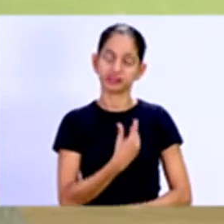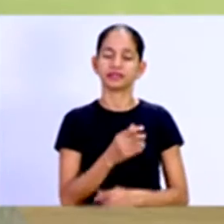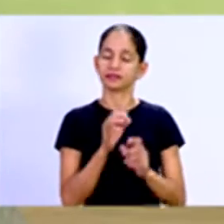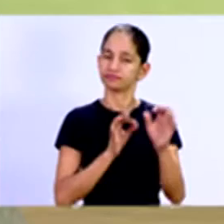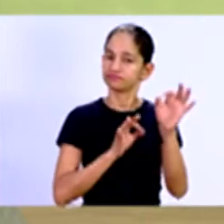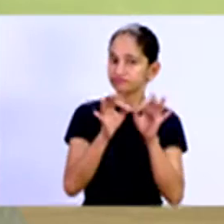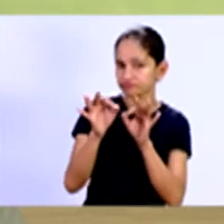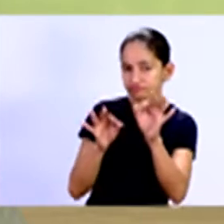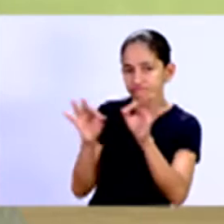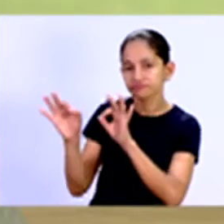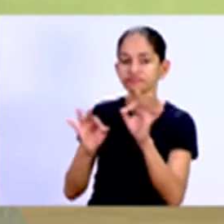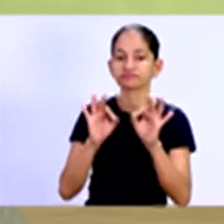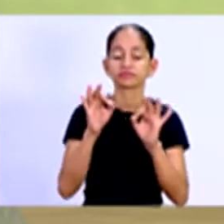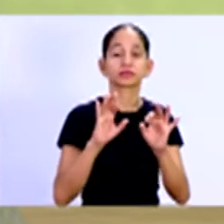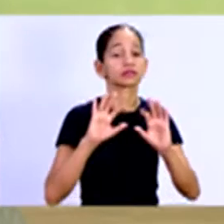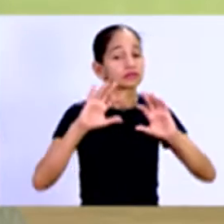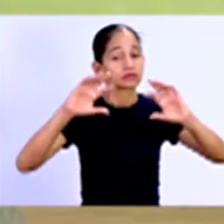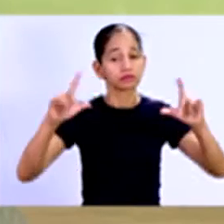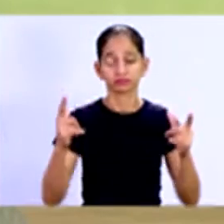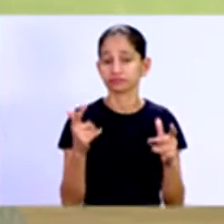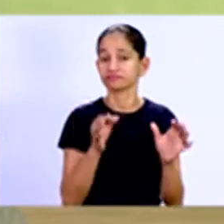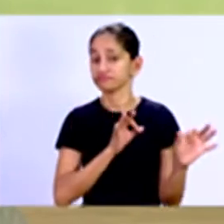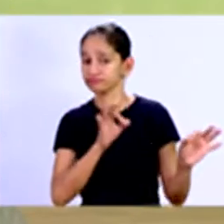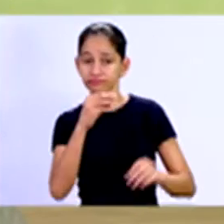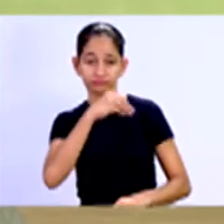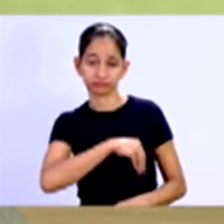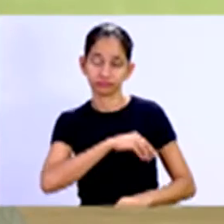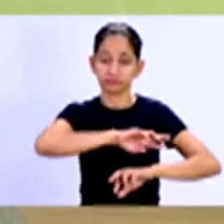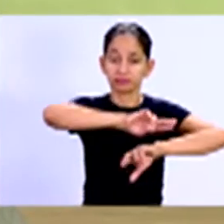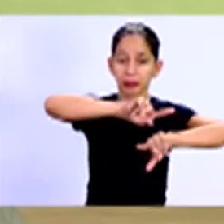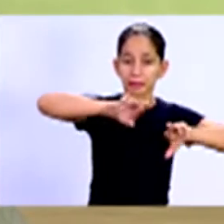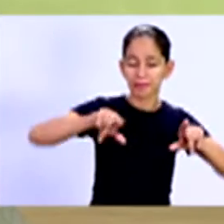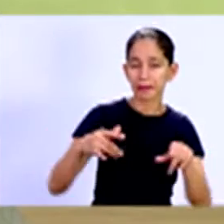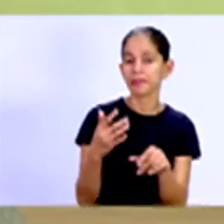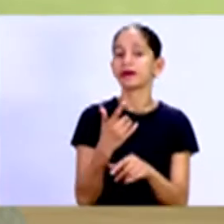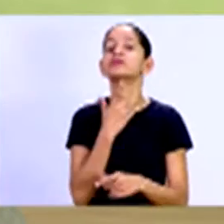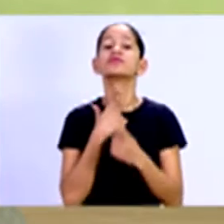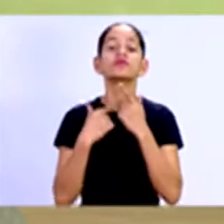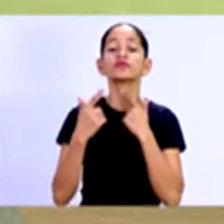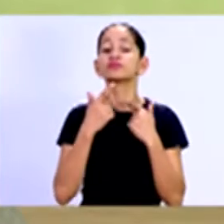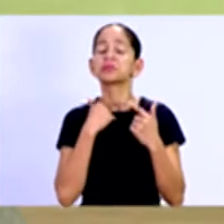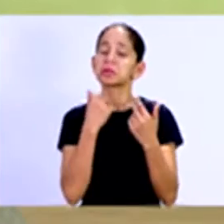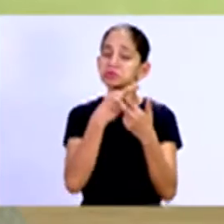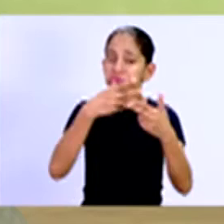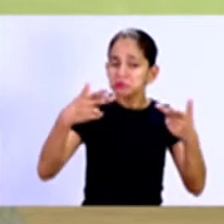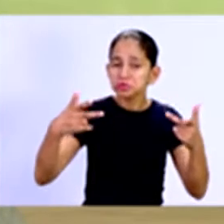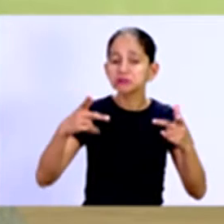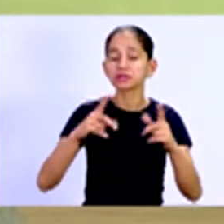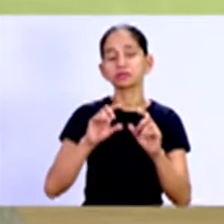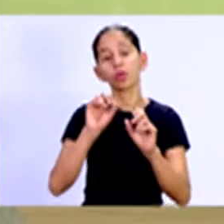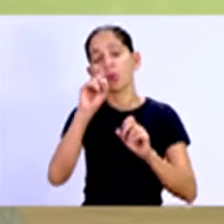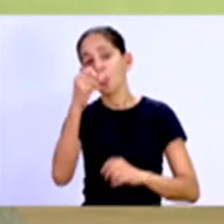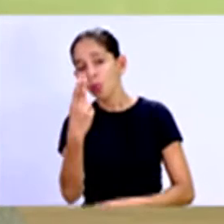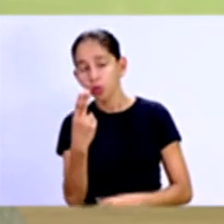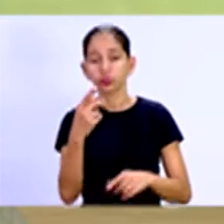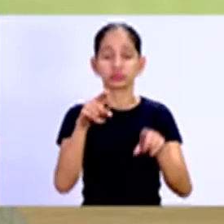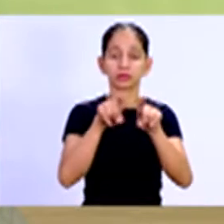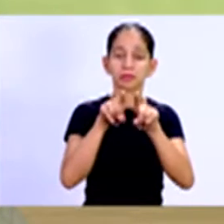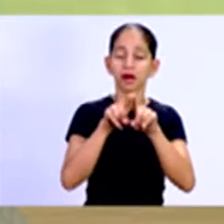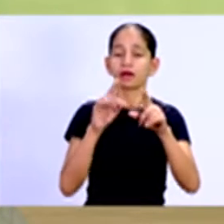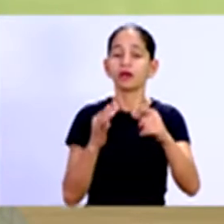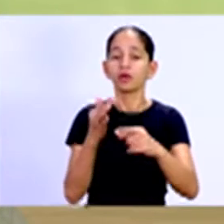voltada para as nossas riquezas, para os nossos prazeres ou para uma felicidade posterior com aquilo que nós